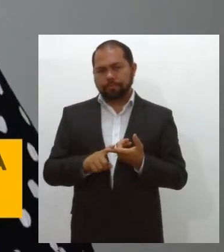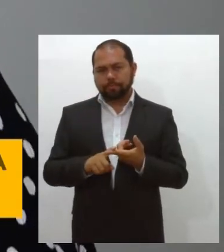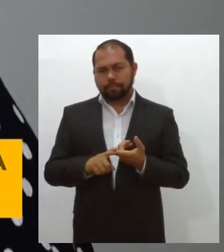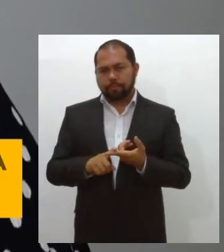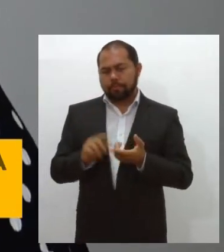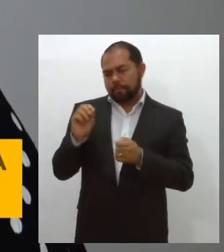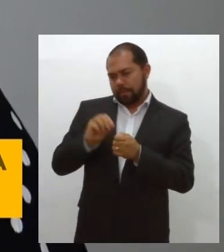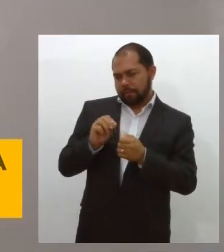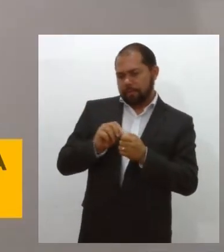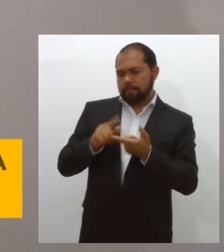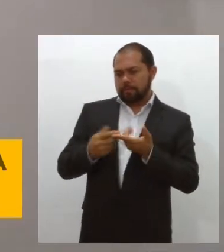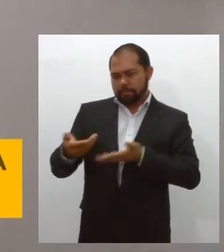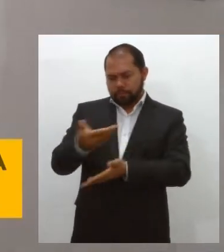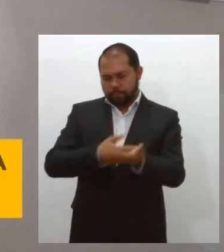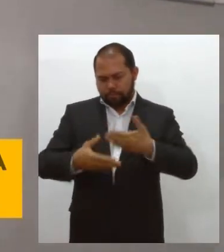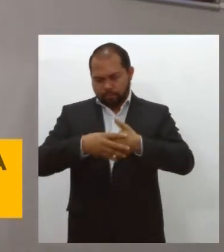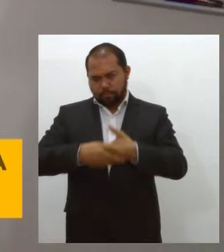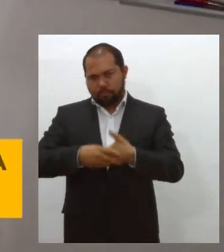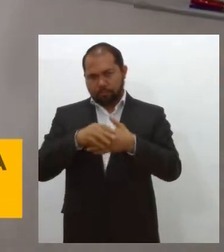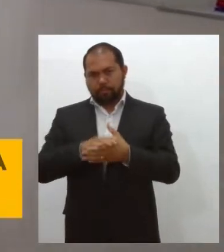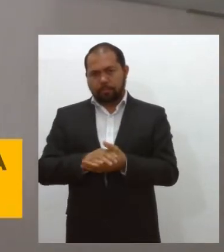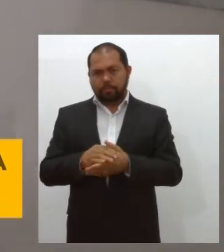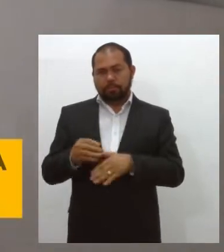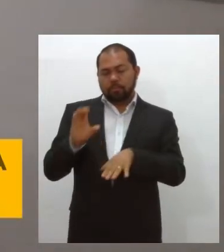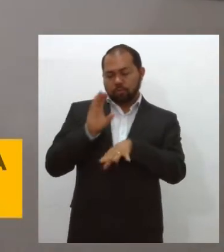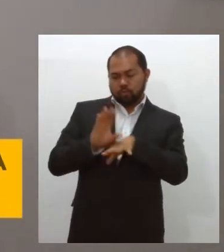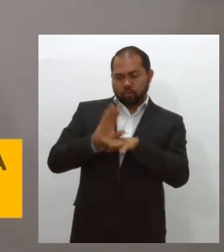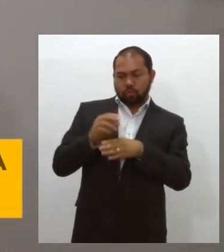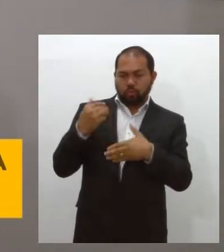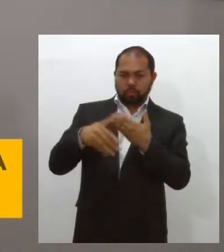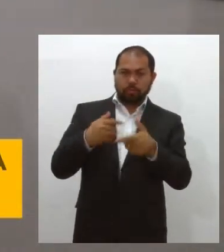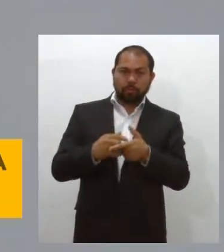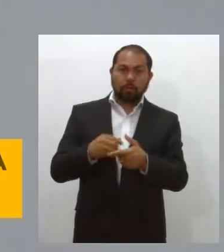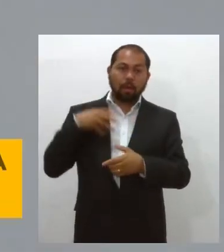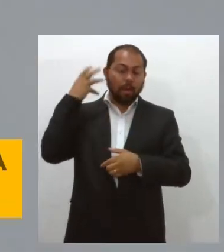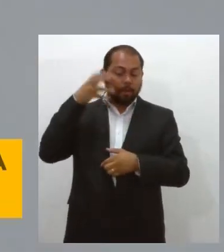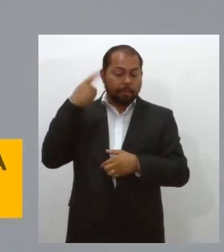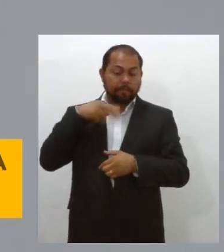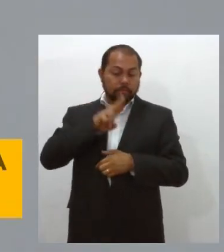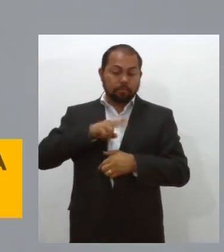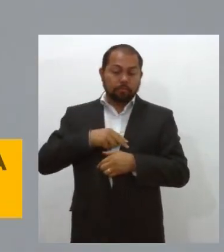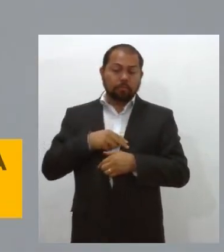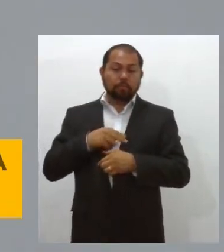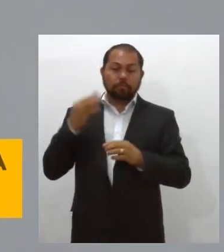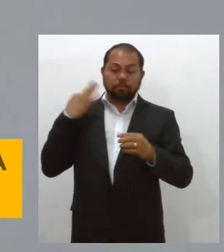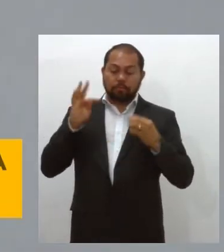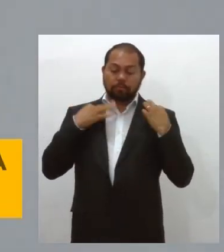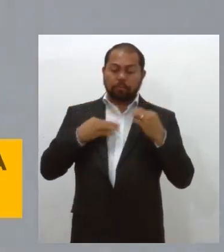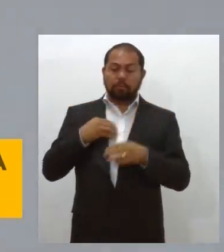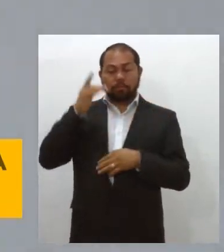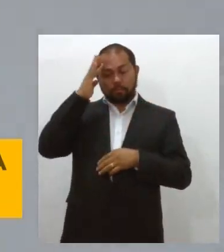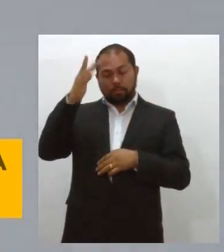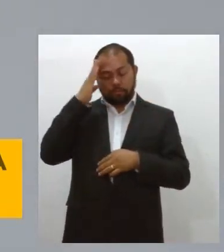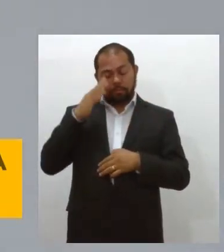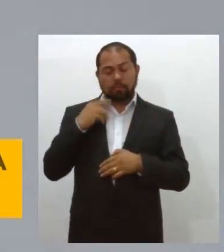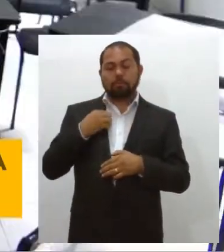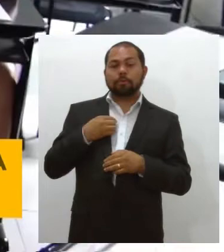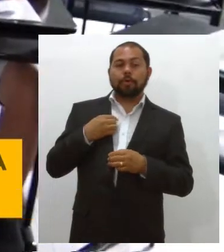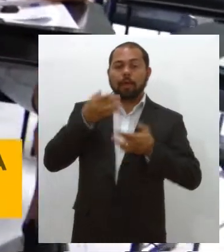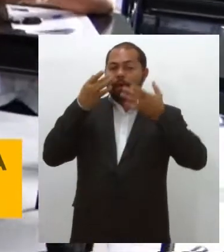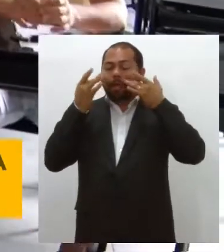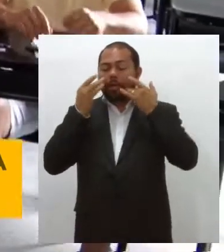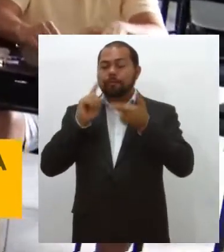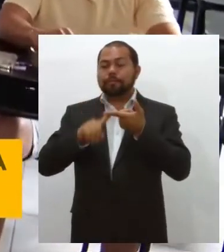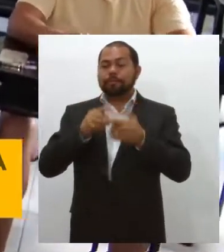fazemos essa parceria. Durante o curso, a palestrante usou técnicas teóricas, lúdicas e práticas para que o assunto